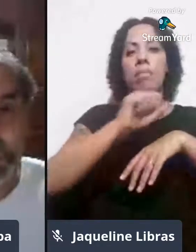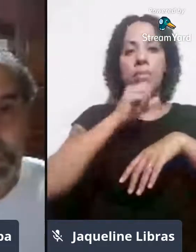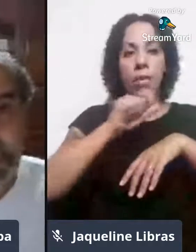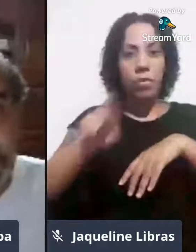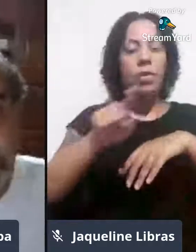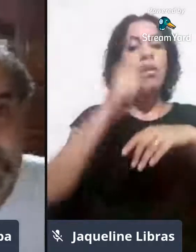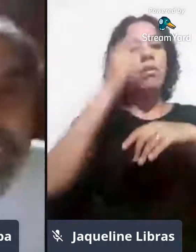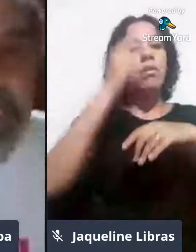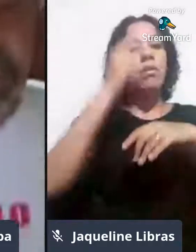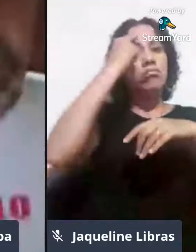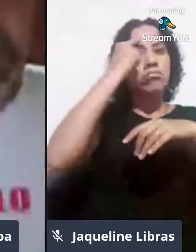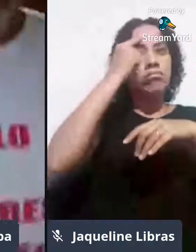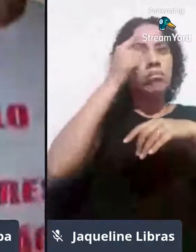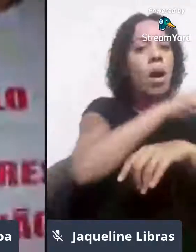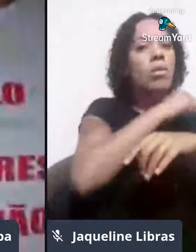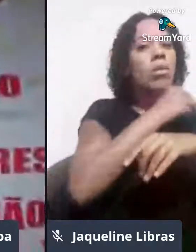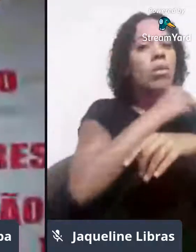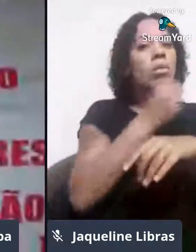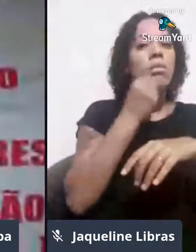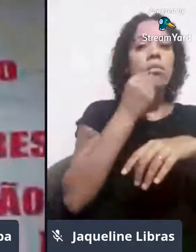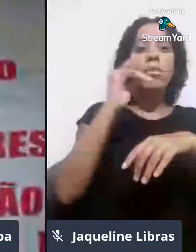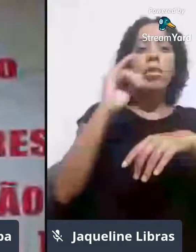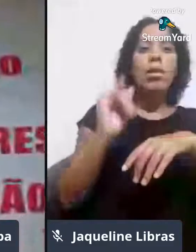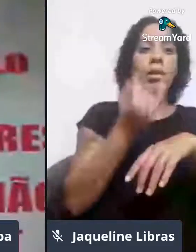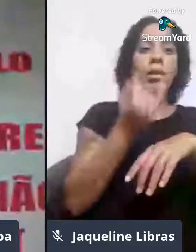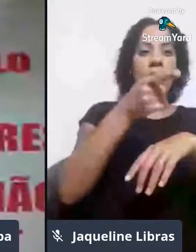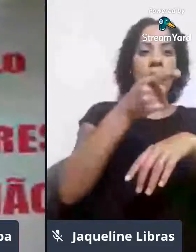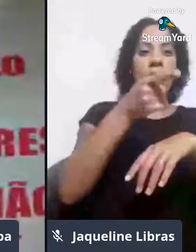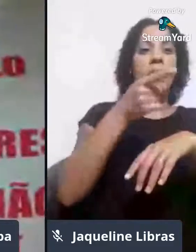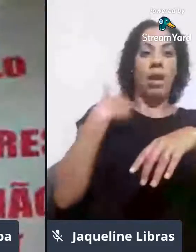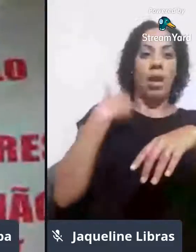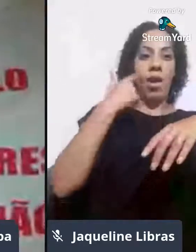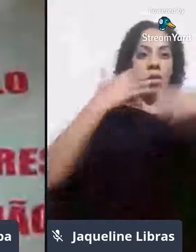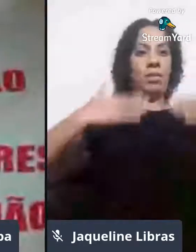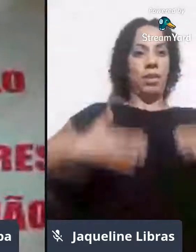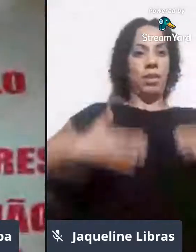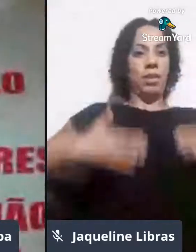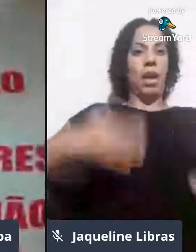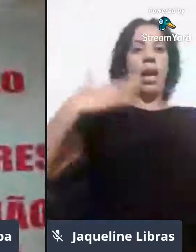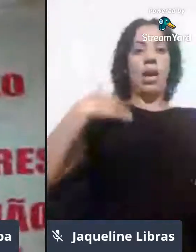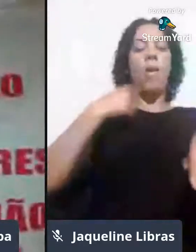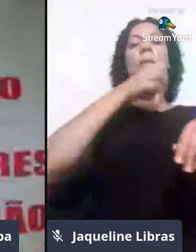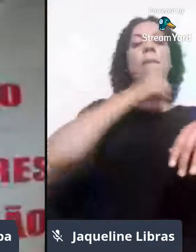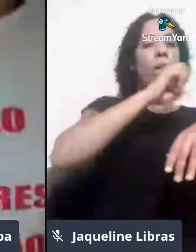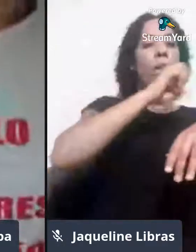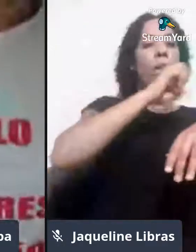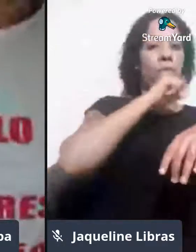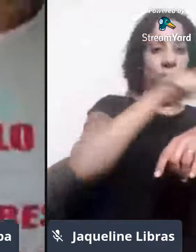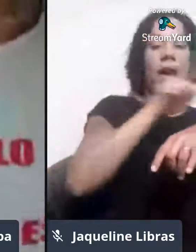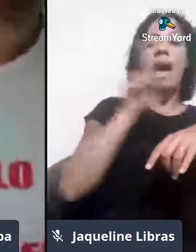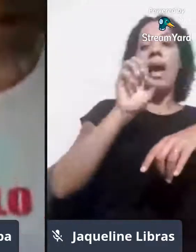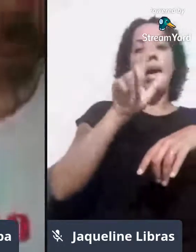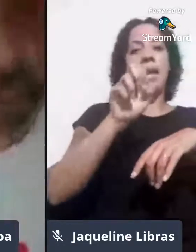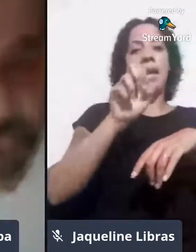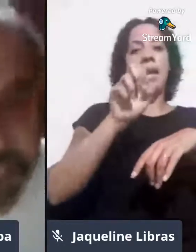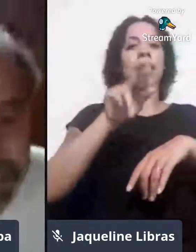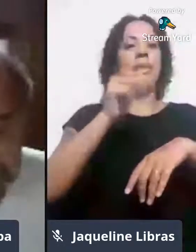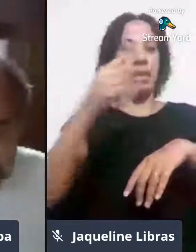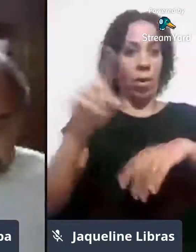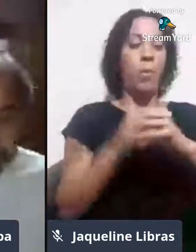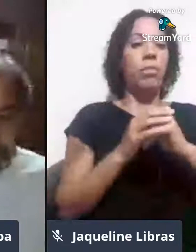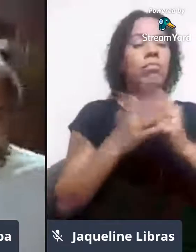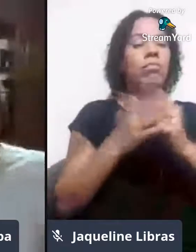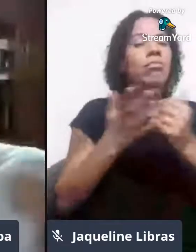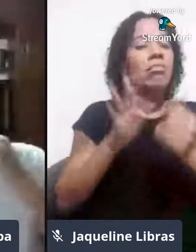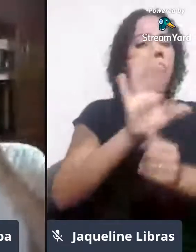utilizando o vídeo. Freirianamente, eu, Paulo, tu, Freires, ele não. aqui para vocês aqui. Bom, o que, que tem Paulo Freire